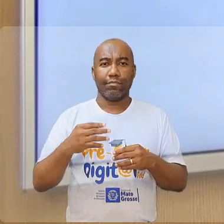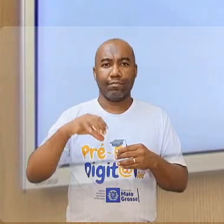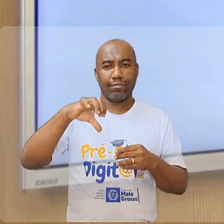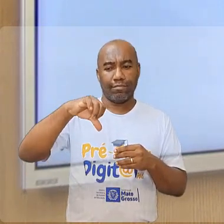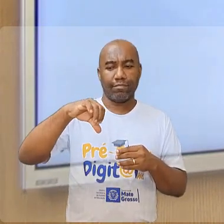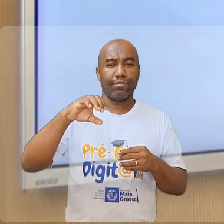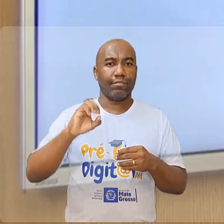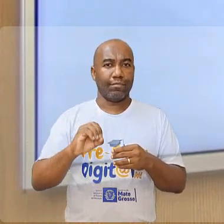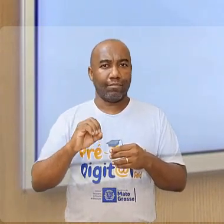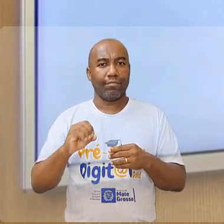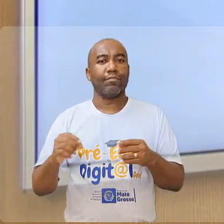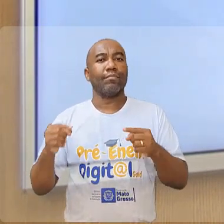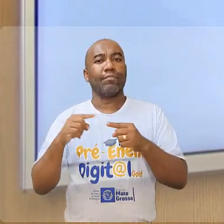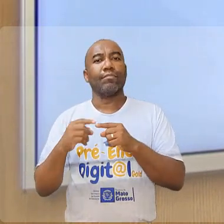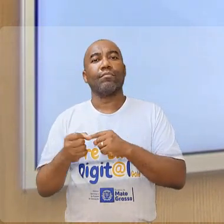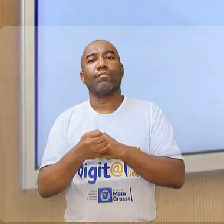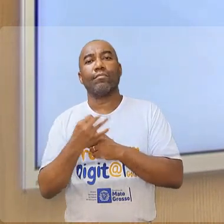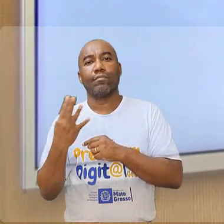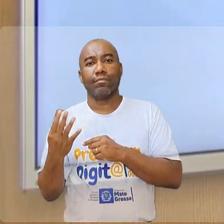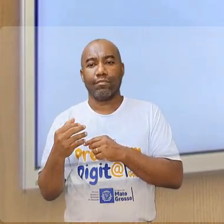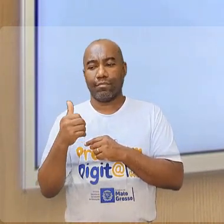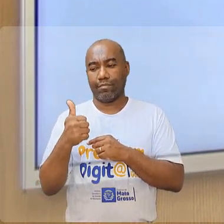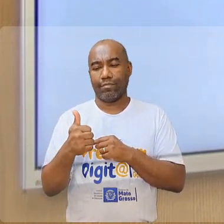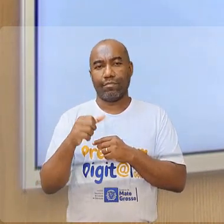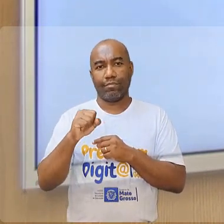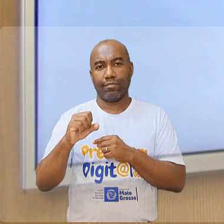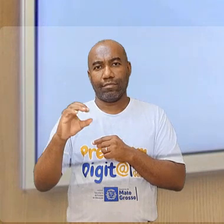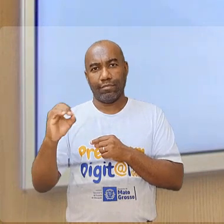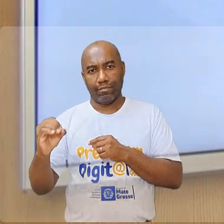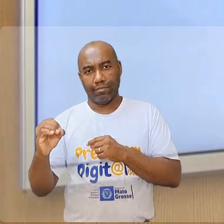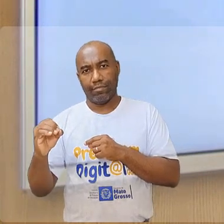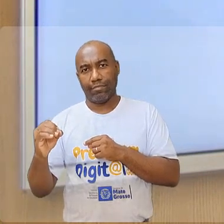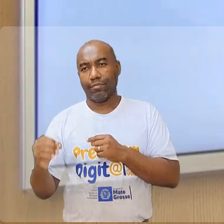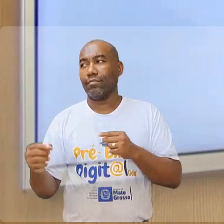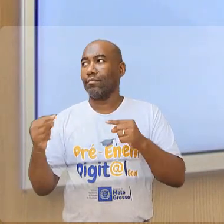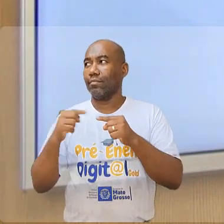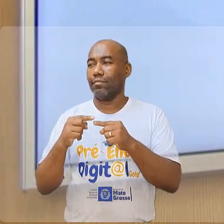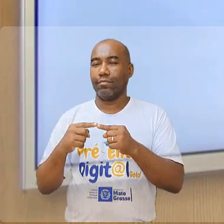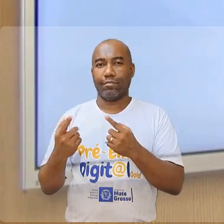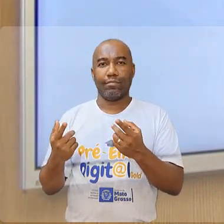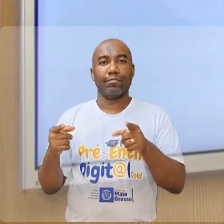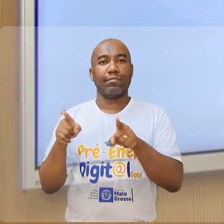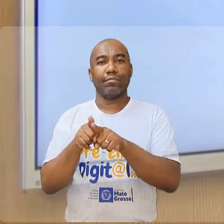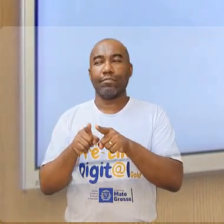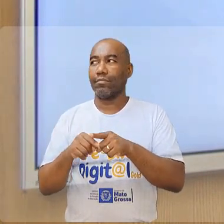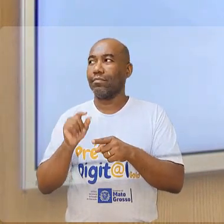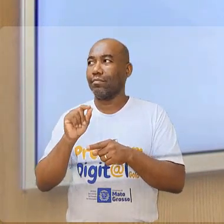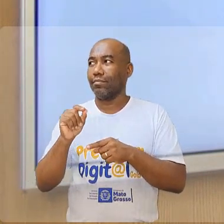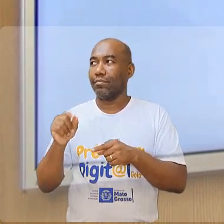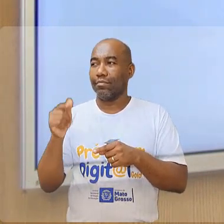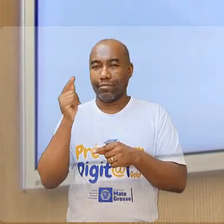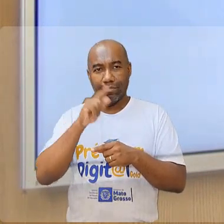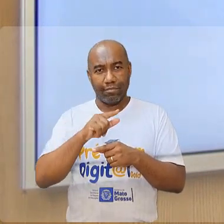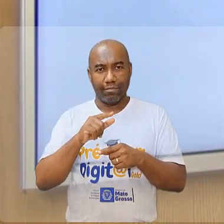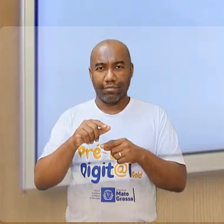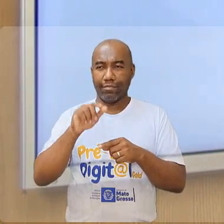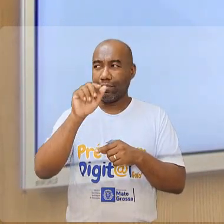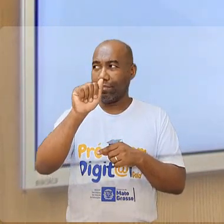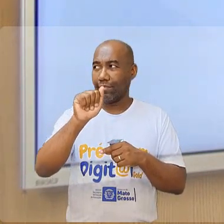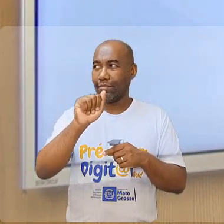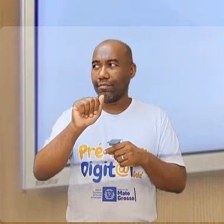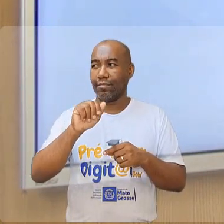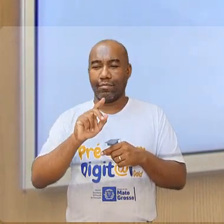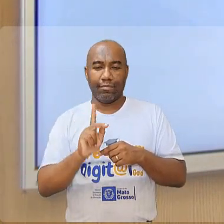a soma dos ângulos internos é 180 da mesma forma repara aqui nesse triângulo Zinho a